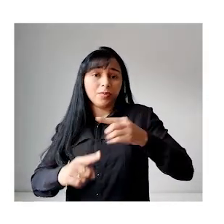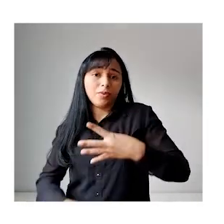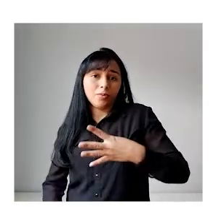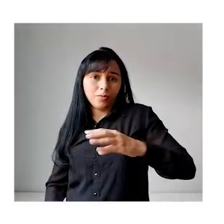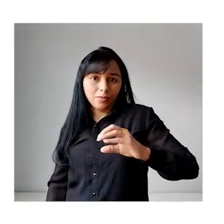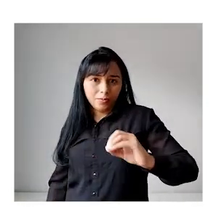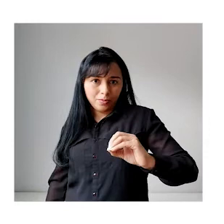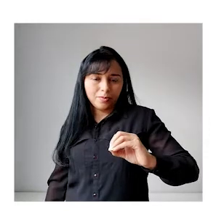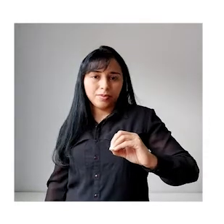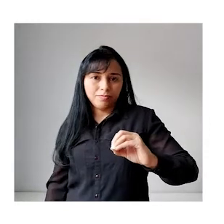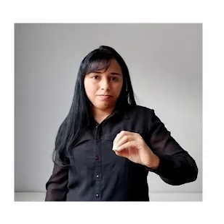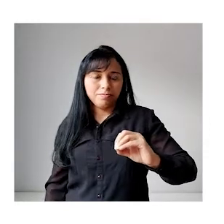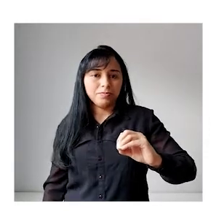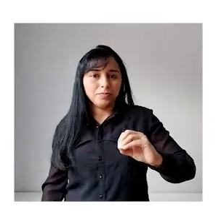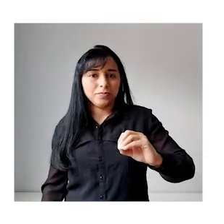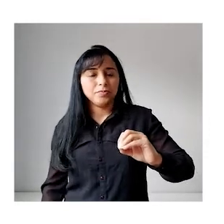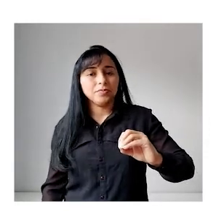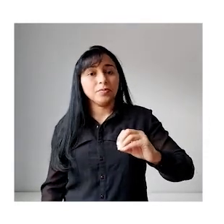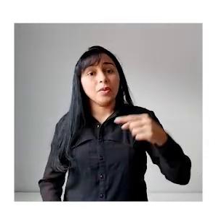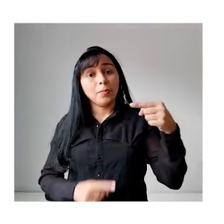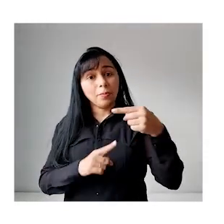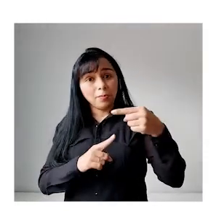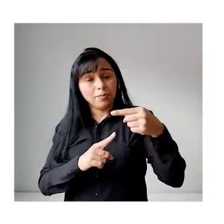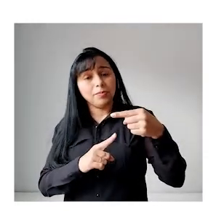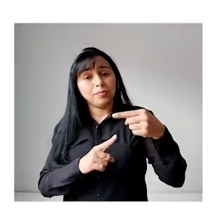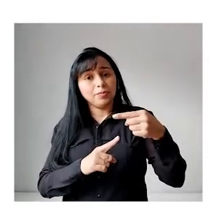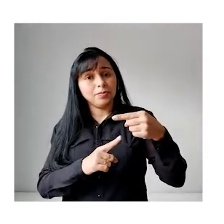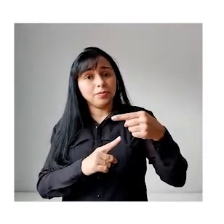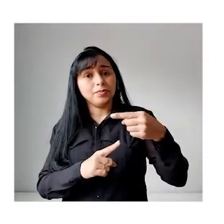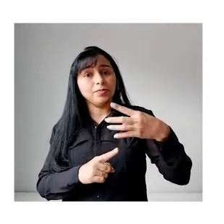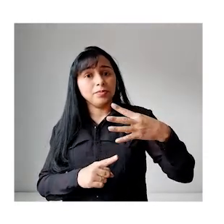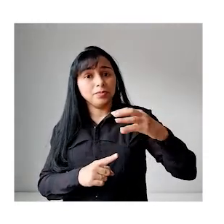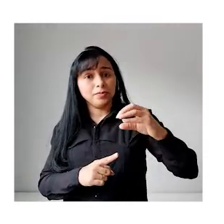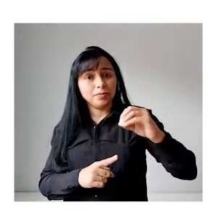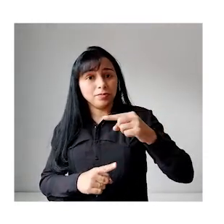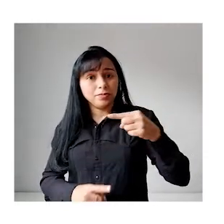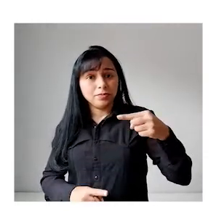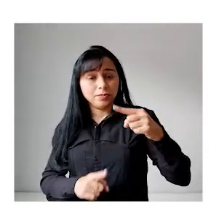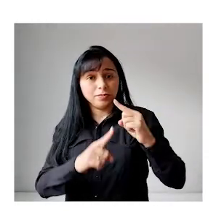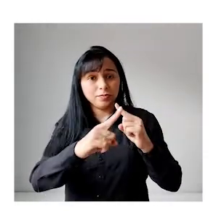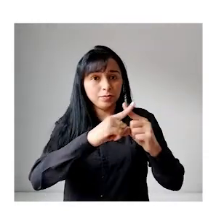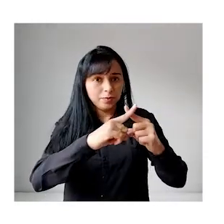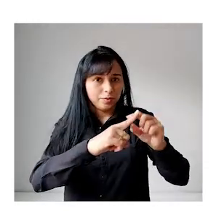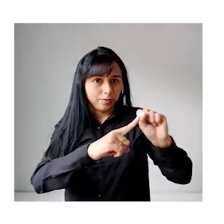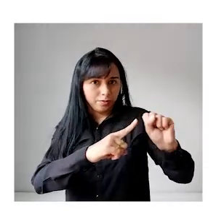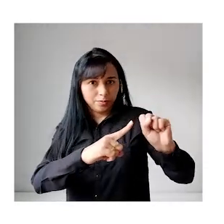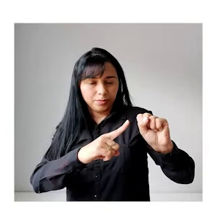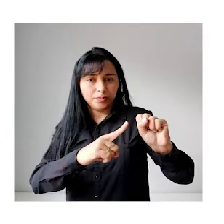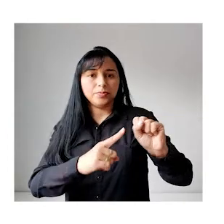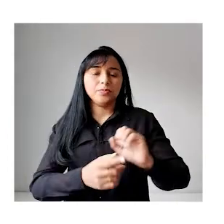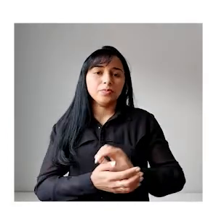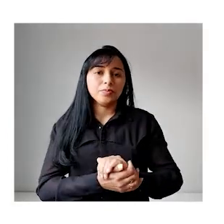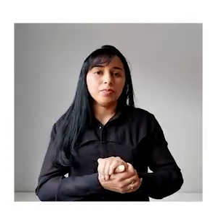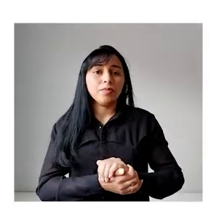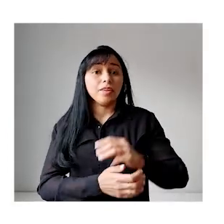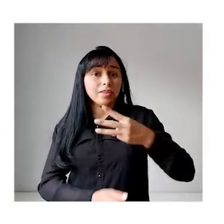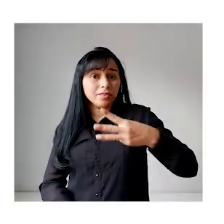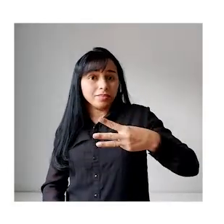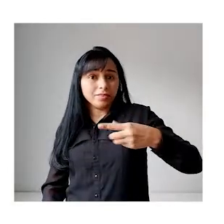aqui 441 menos 40 vezes 8. E 441, 40 vezes 8